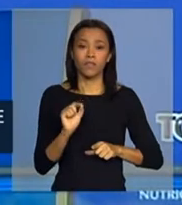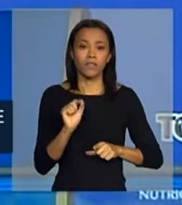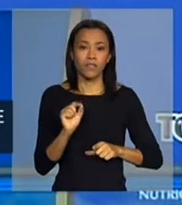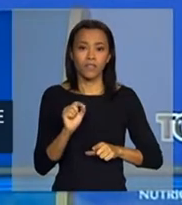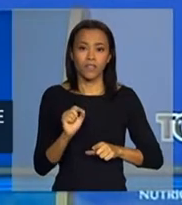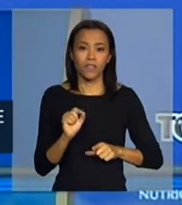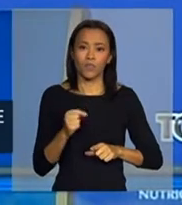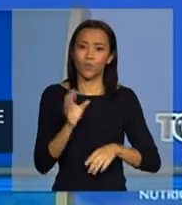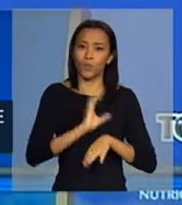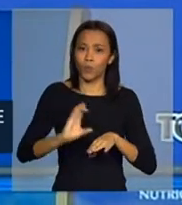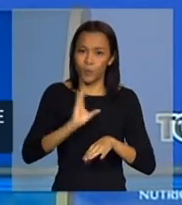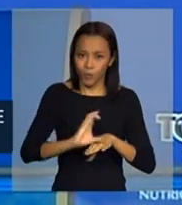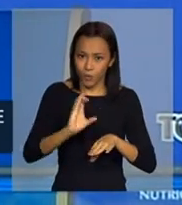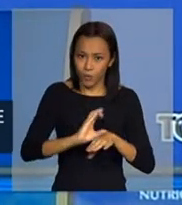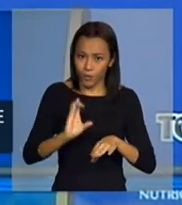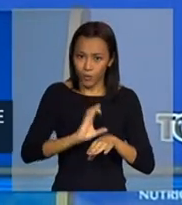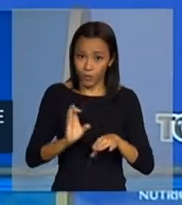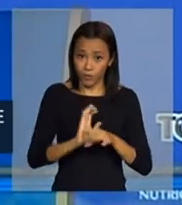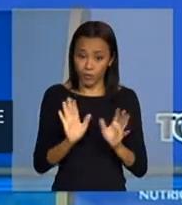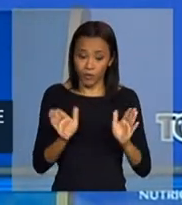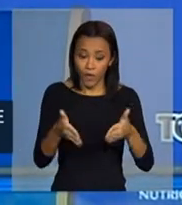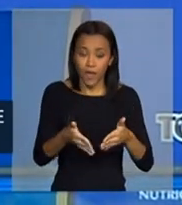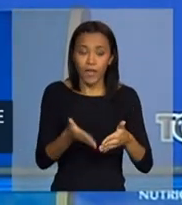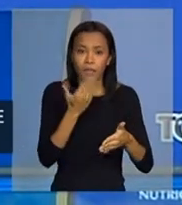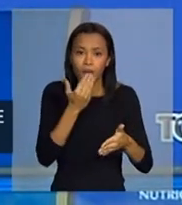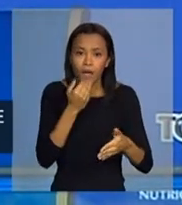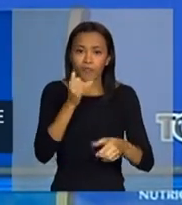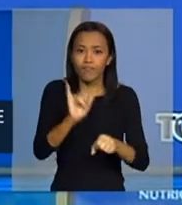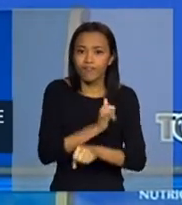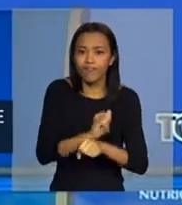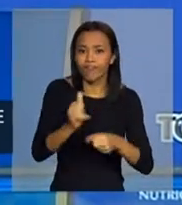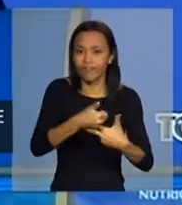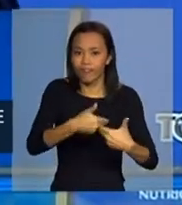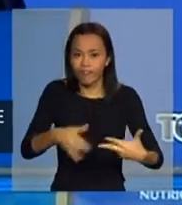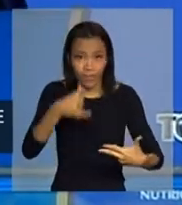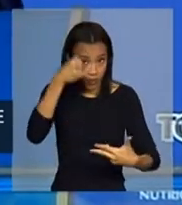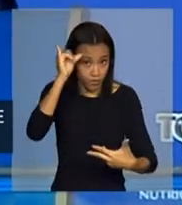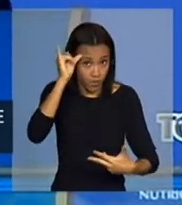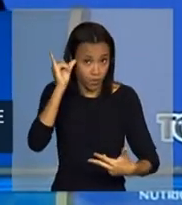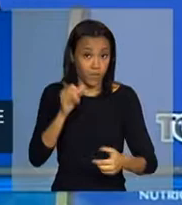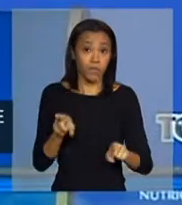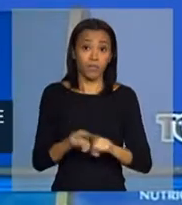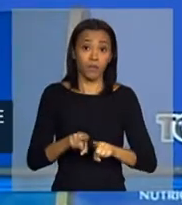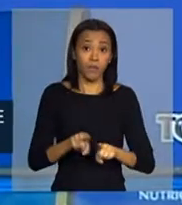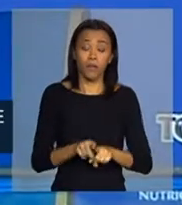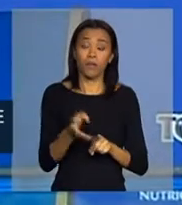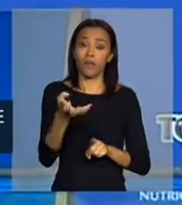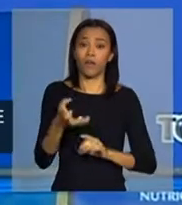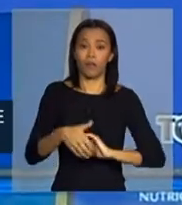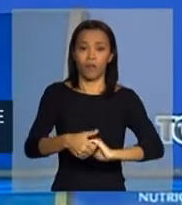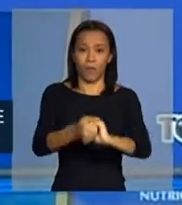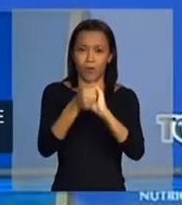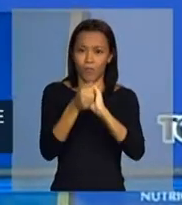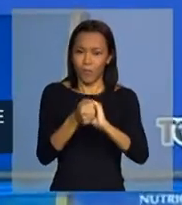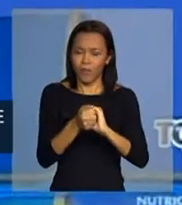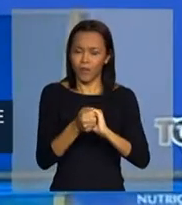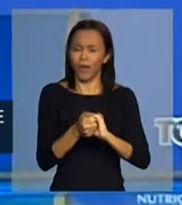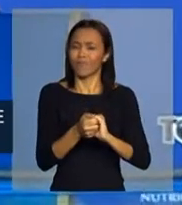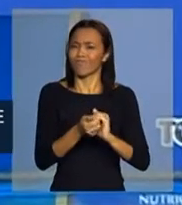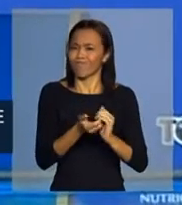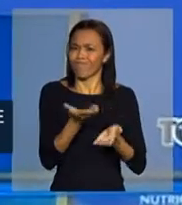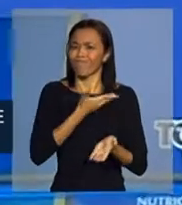do agrocurso em nutrição animal. Queria cumprimentar também um grande